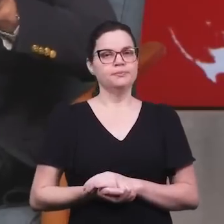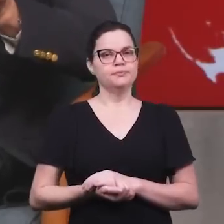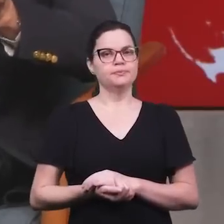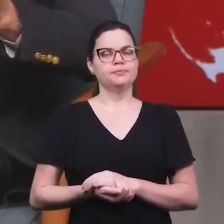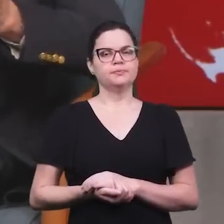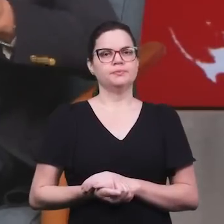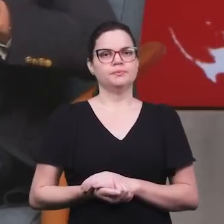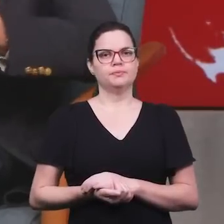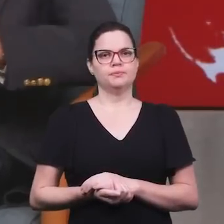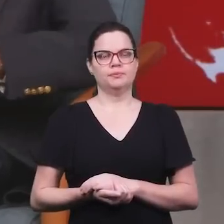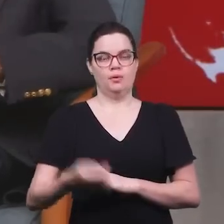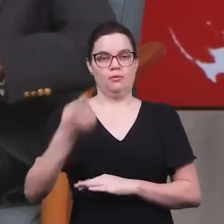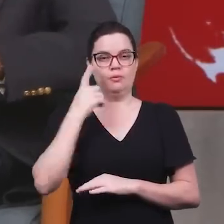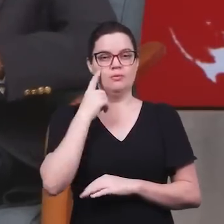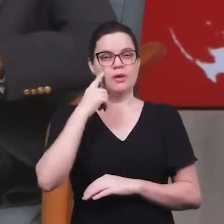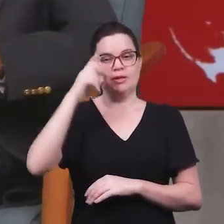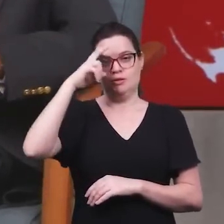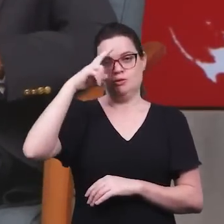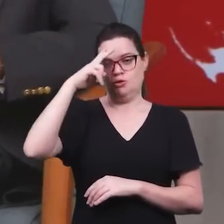esse acontecimento